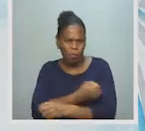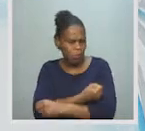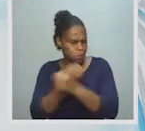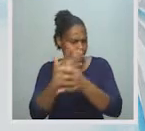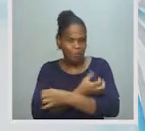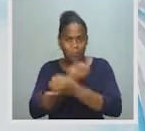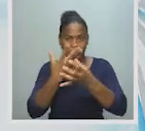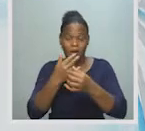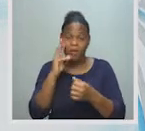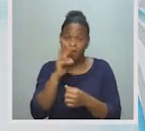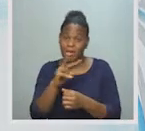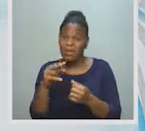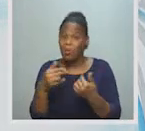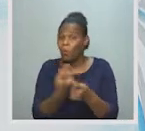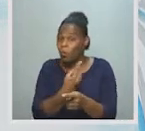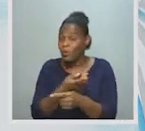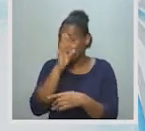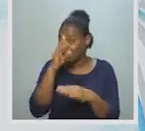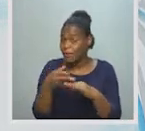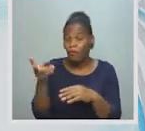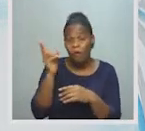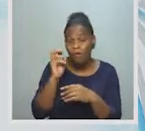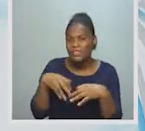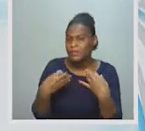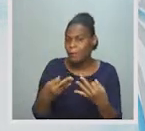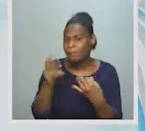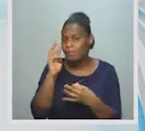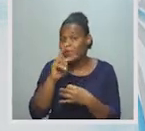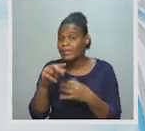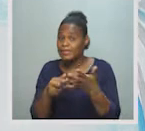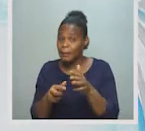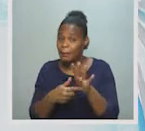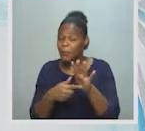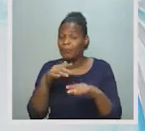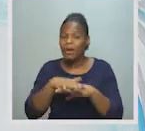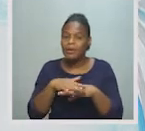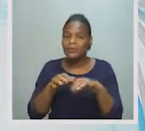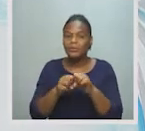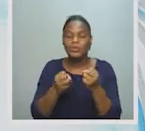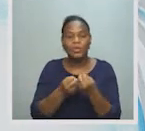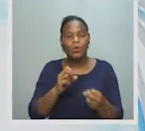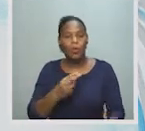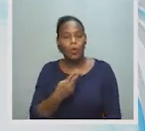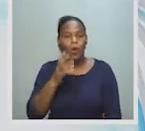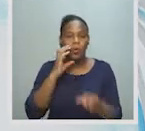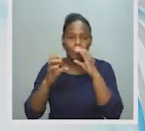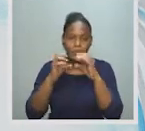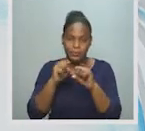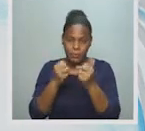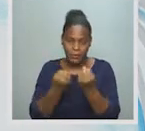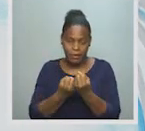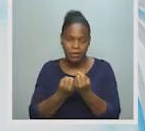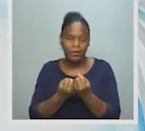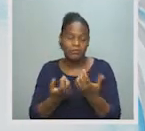Então, todos os exemplos que nós vimos aqui e que nós ouvimos com frequência nas redes sociais, ou seja,